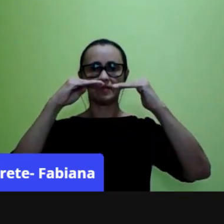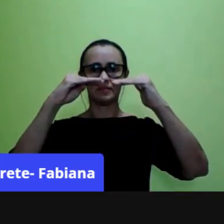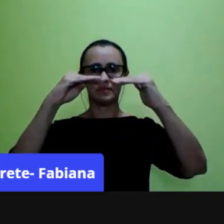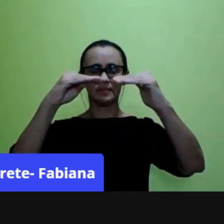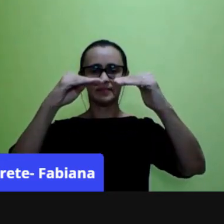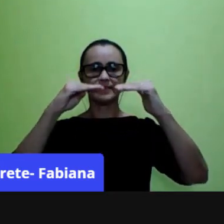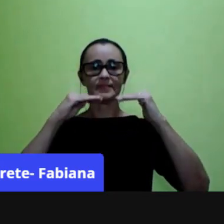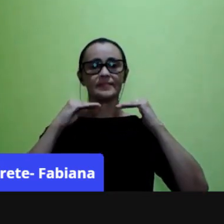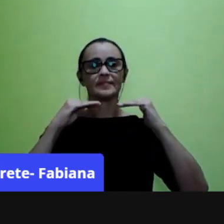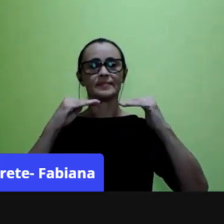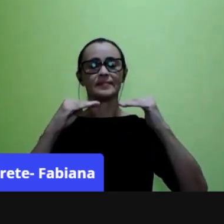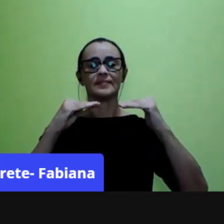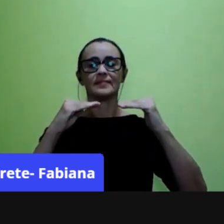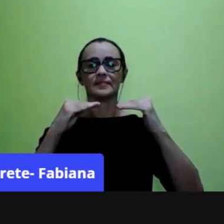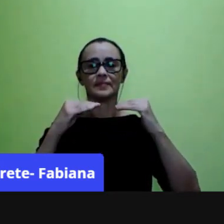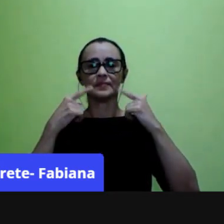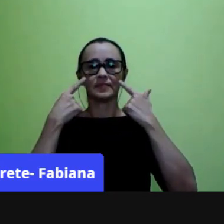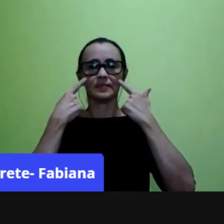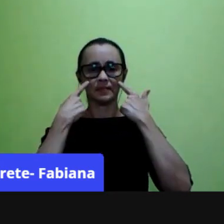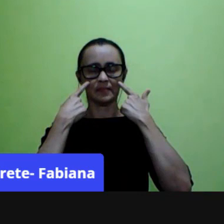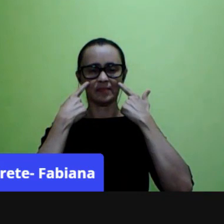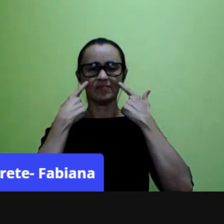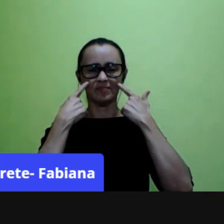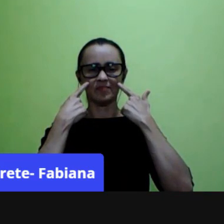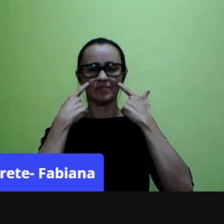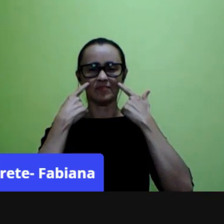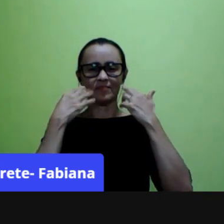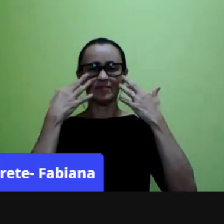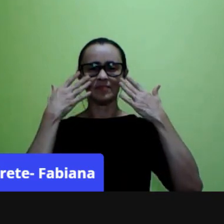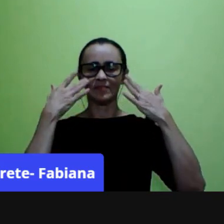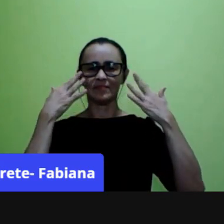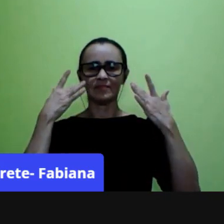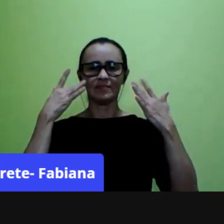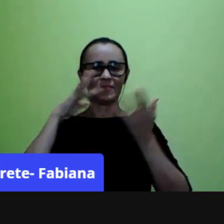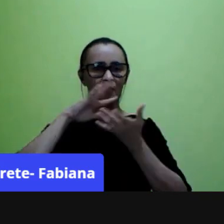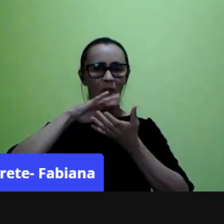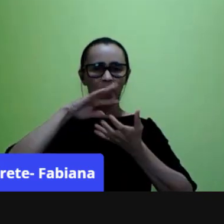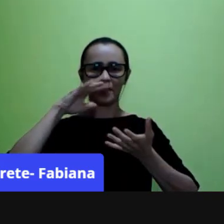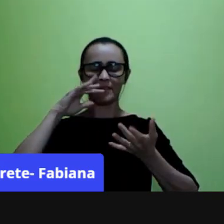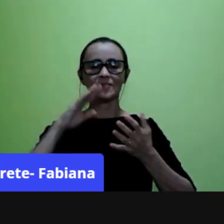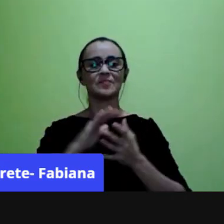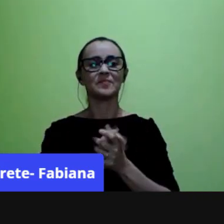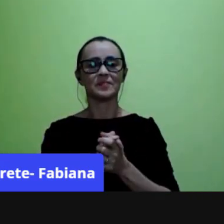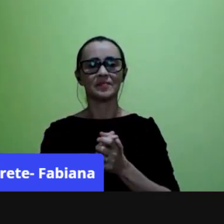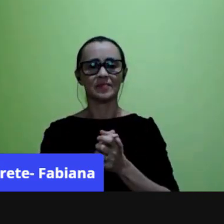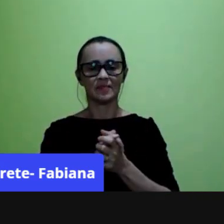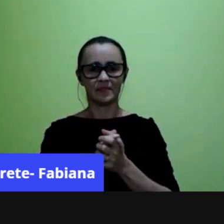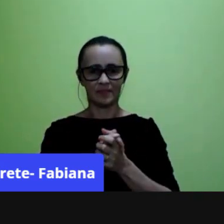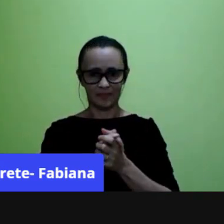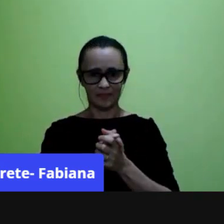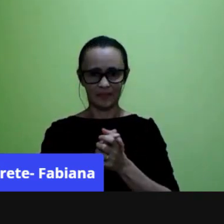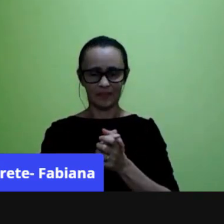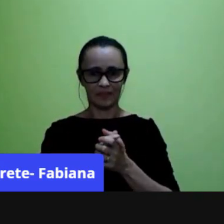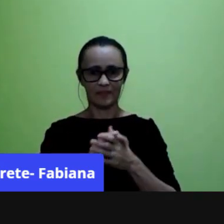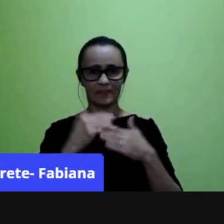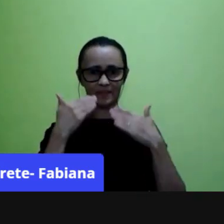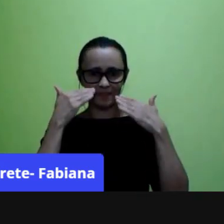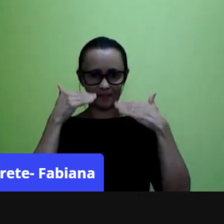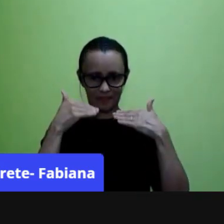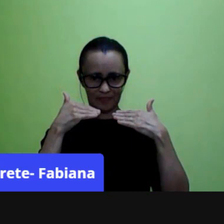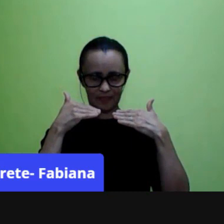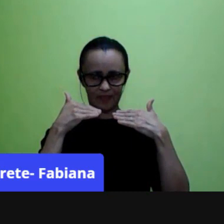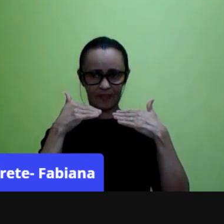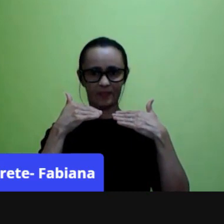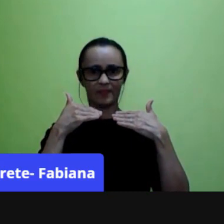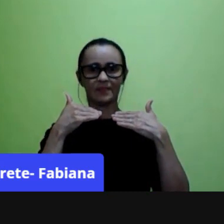vendo? Tá vendo como tem bastante reflexo? Se eu abaixo o meu rosto, ó, tá vendo? Abaixei o